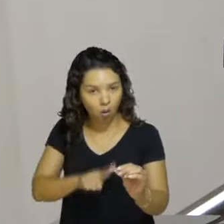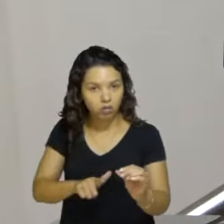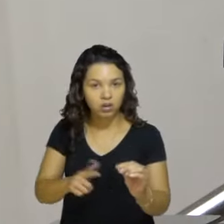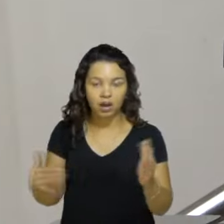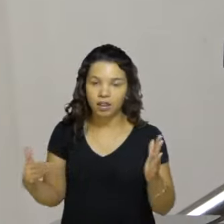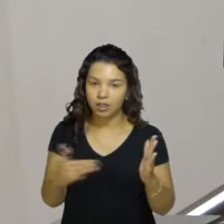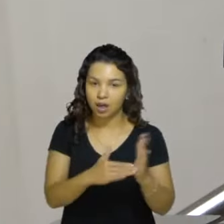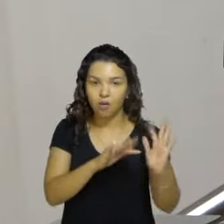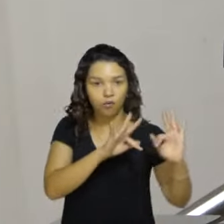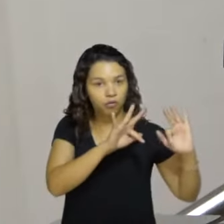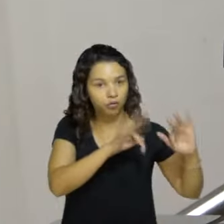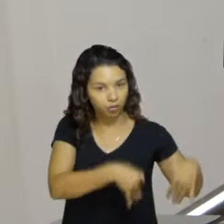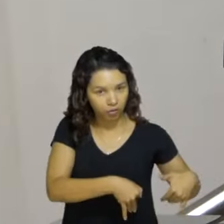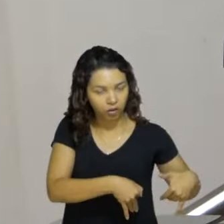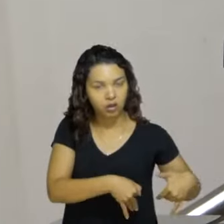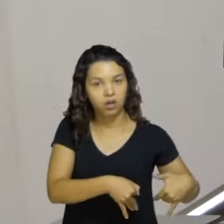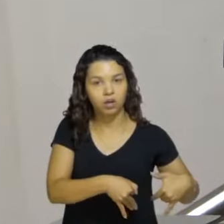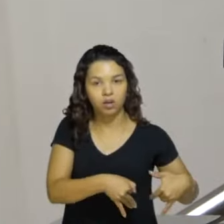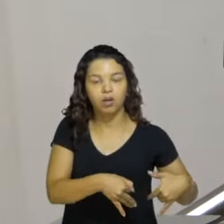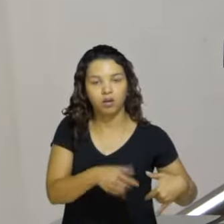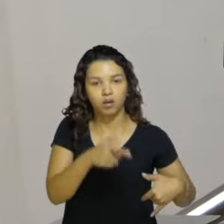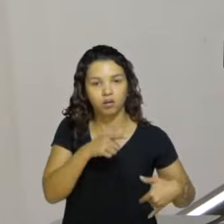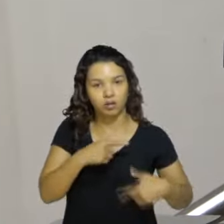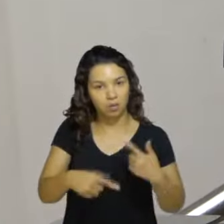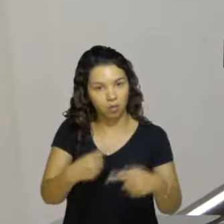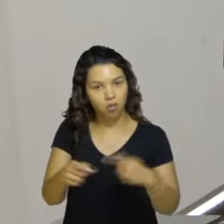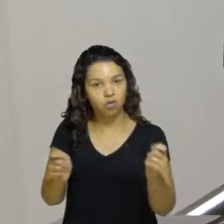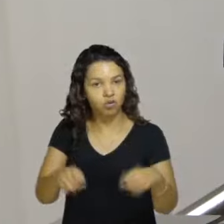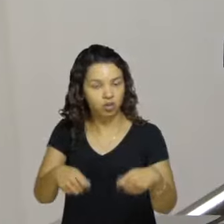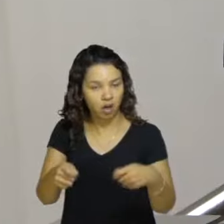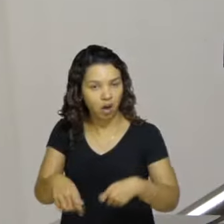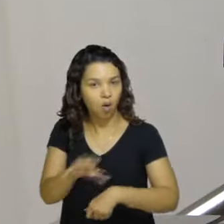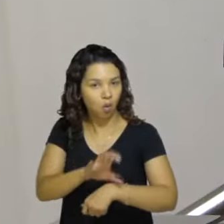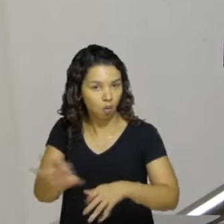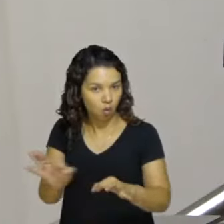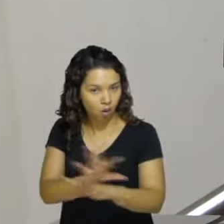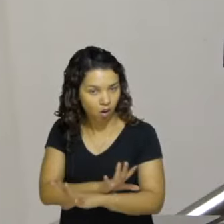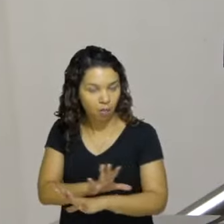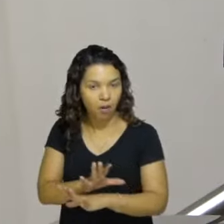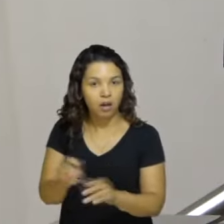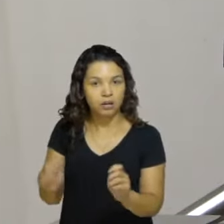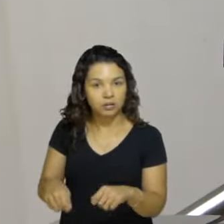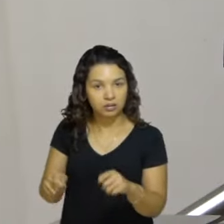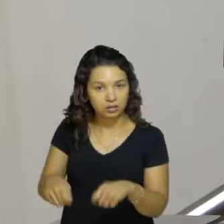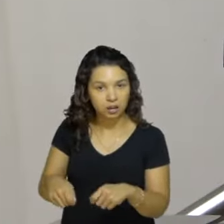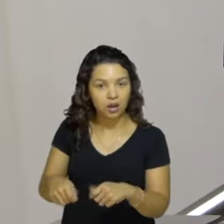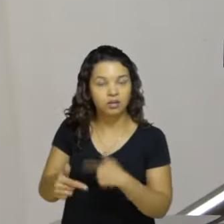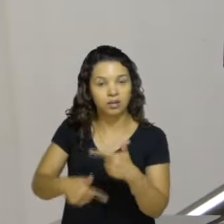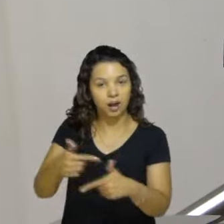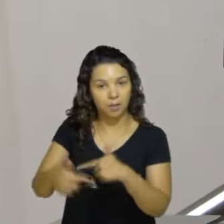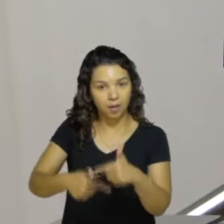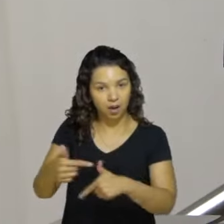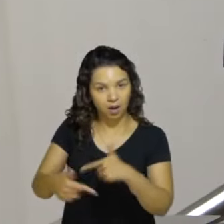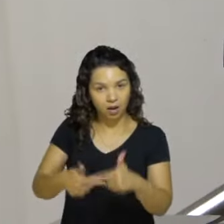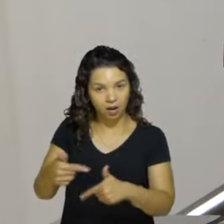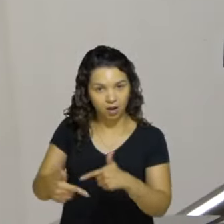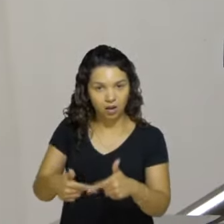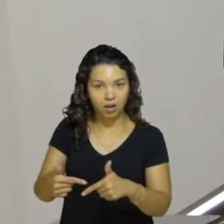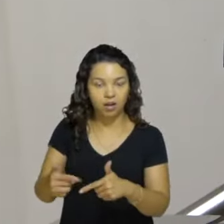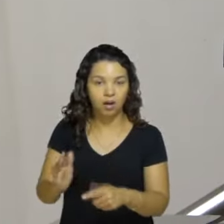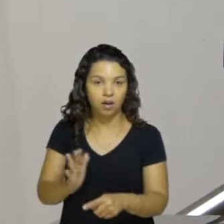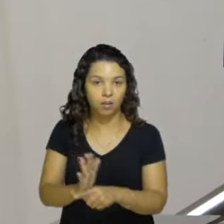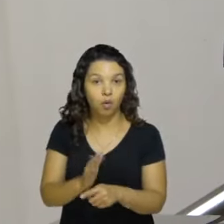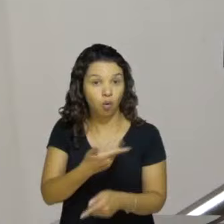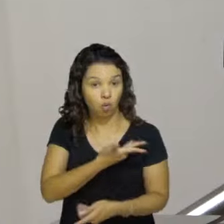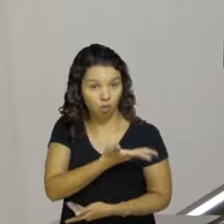concluir, realizar teu sonho e depois prestar serviços depois de cursado ou agora cursando, tu pode prestar serviço também, que é a contrapartida